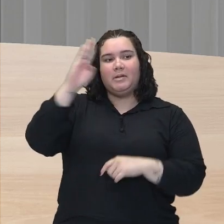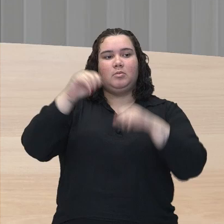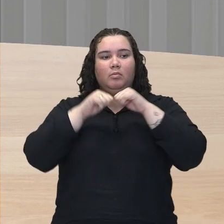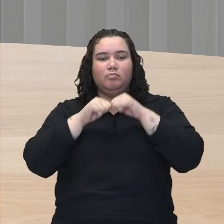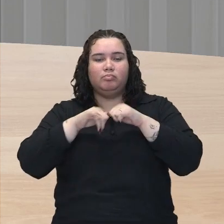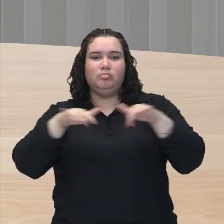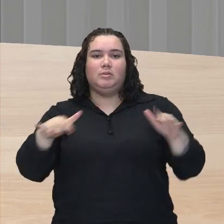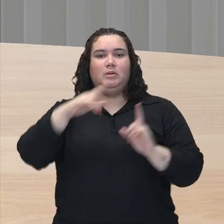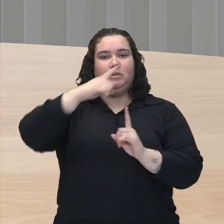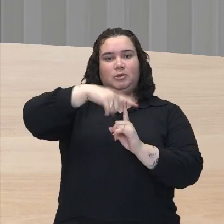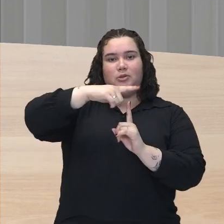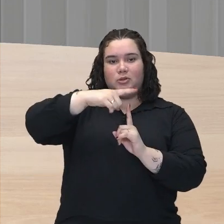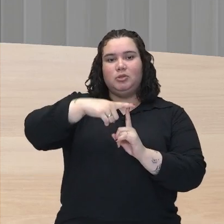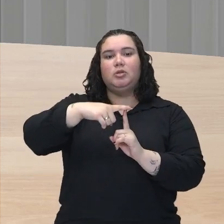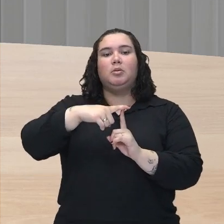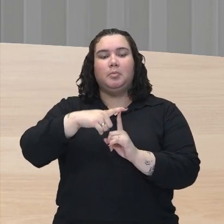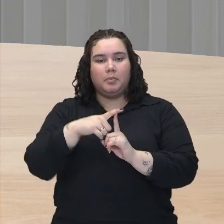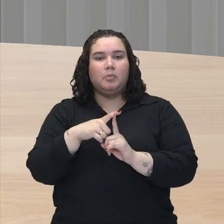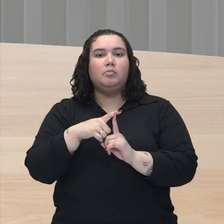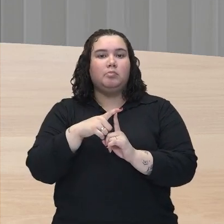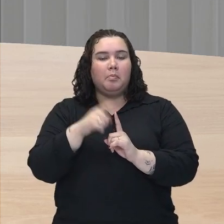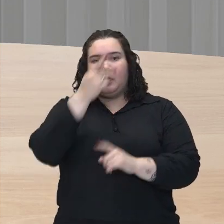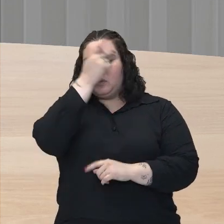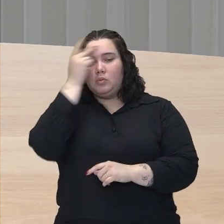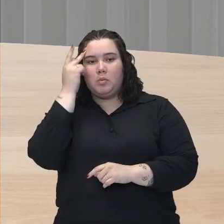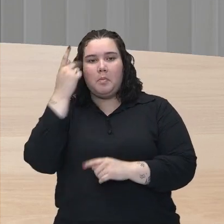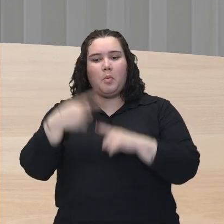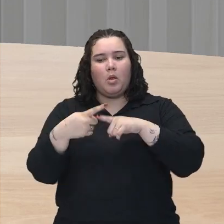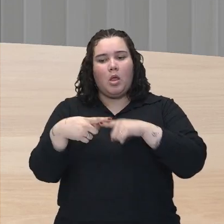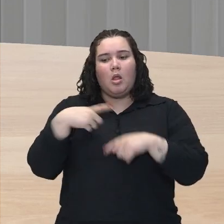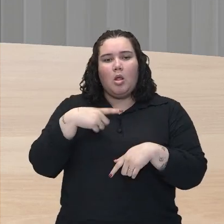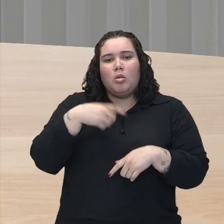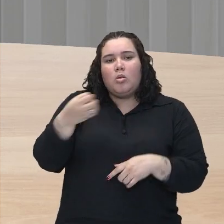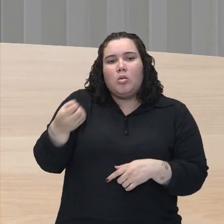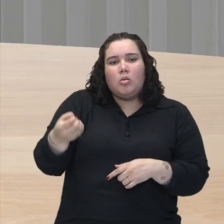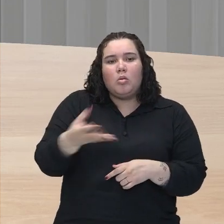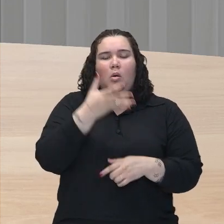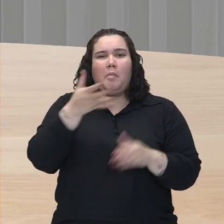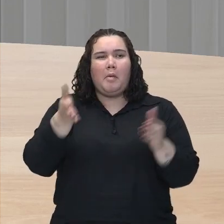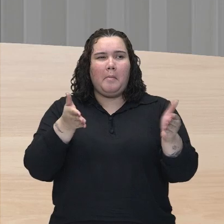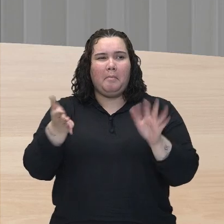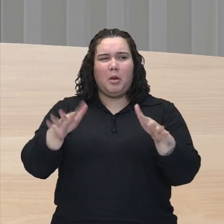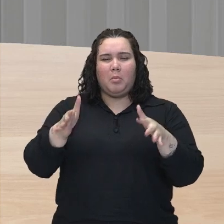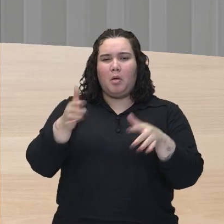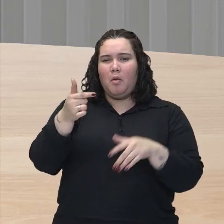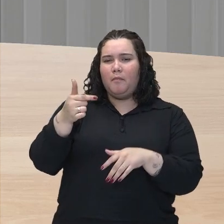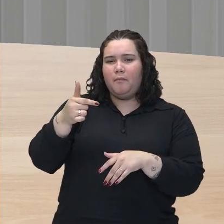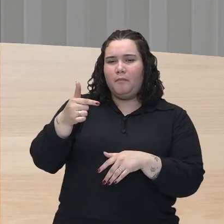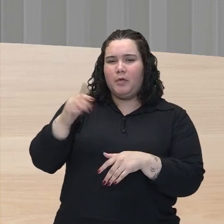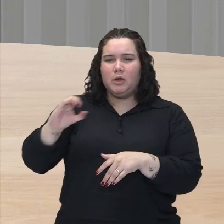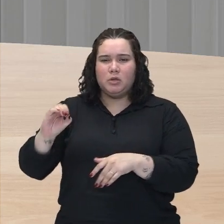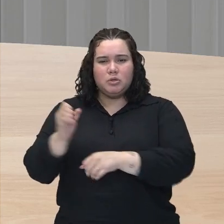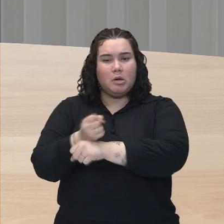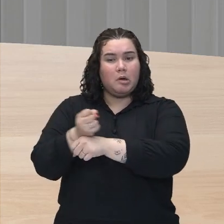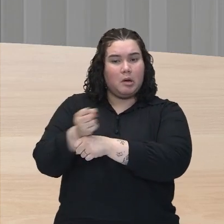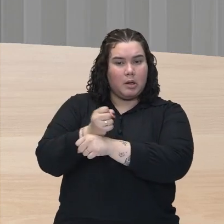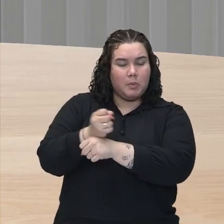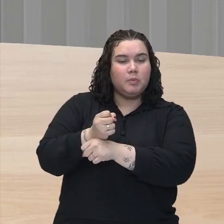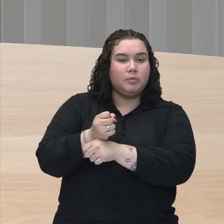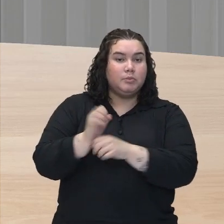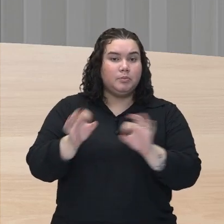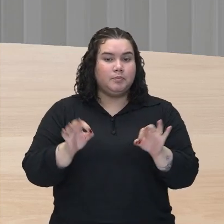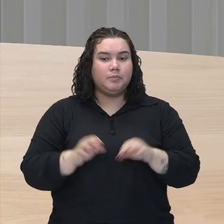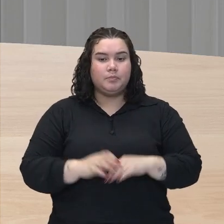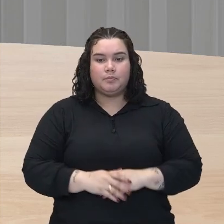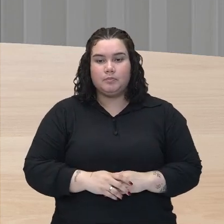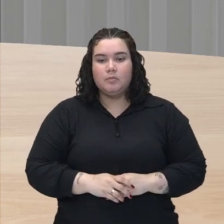gênero muito recente. Não tem aí muito tempo, tem aí uns 20 anos talvez que esteja em evidência, tá bom?